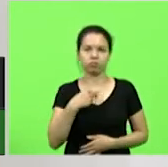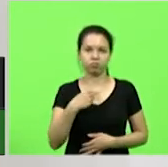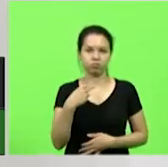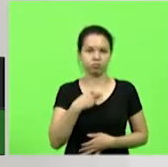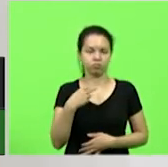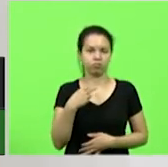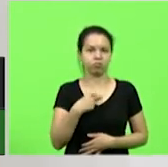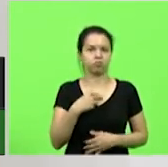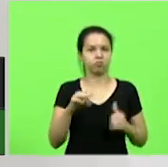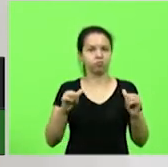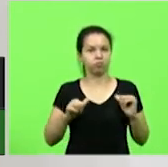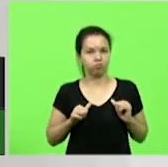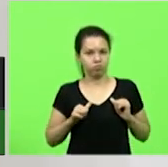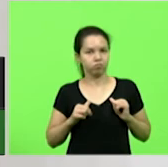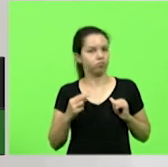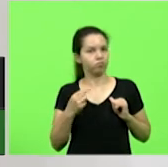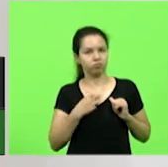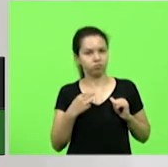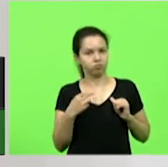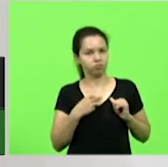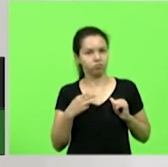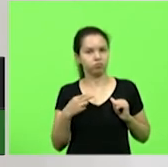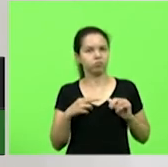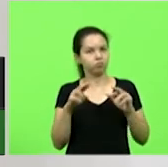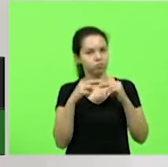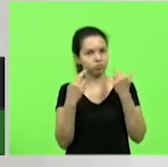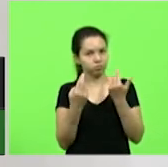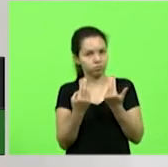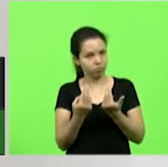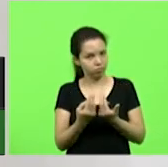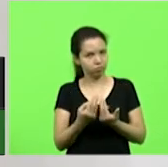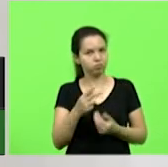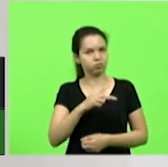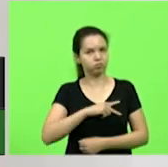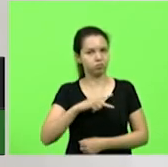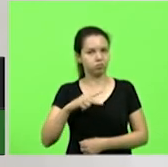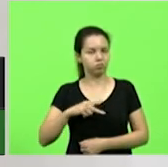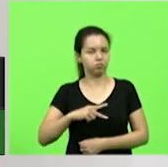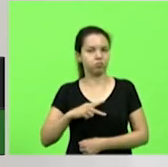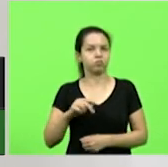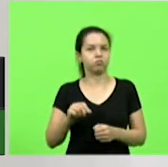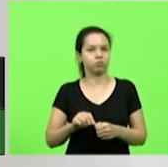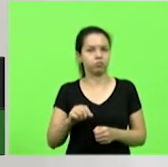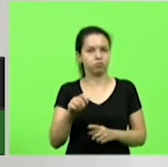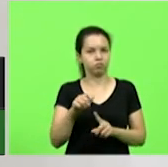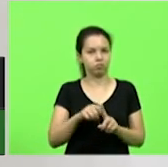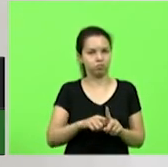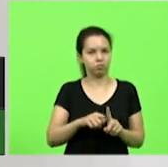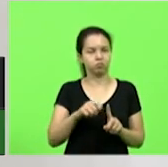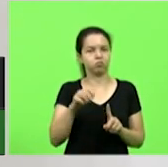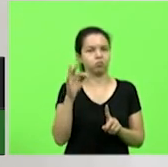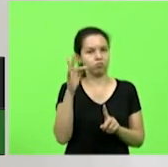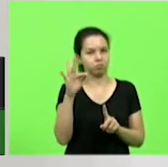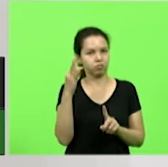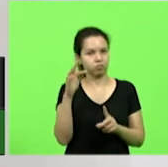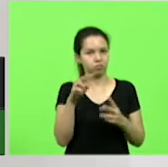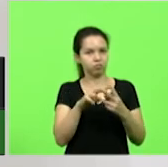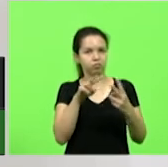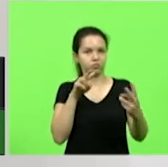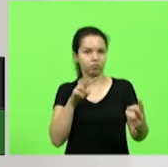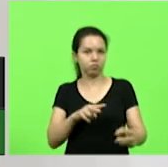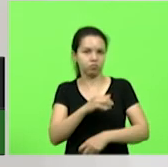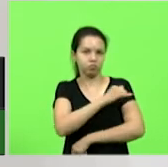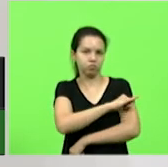dessa discussão. Uma única audiência pública, senhor presidente, foi feita em fevereiro, de modo virtual, no Rio de